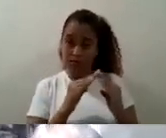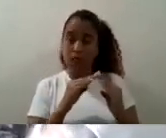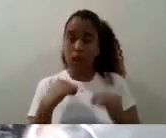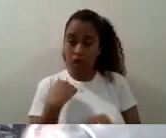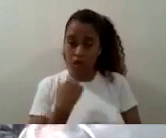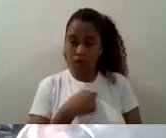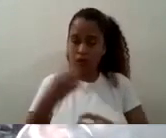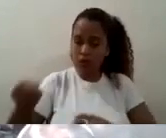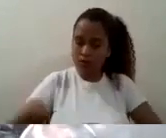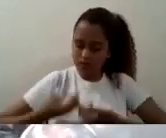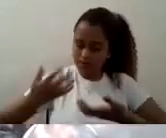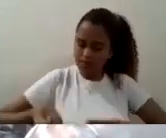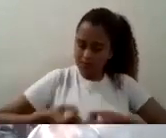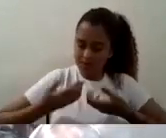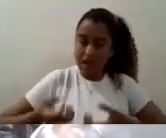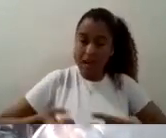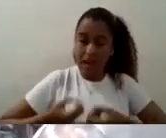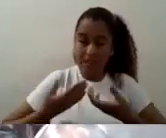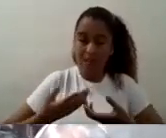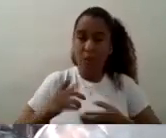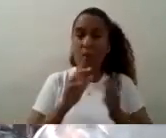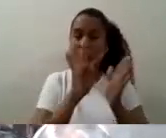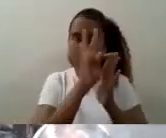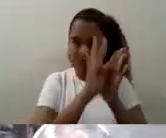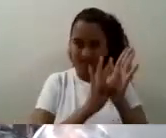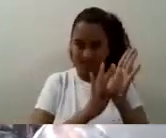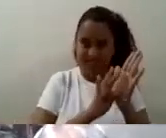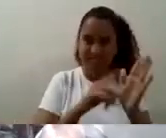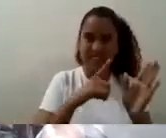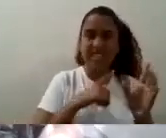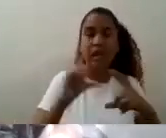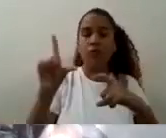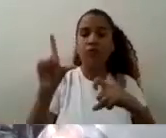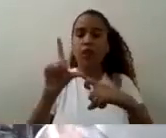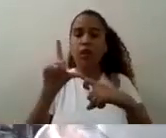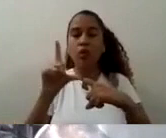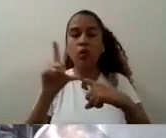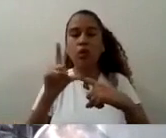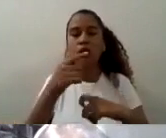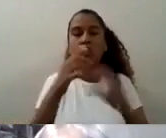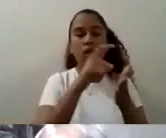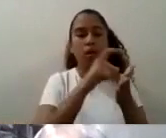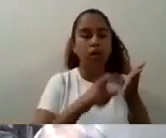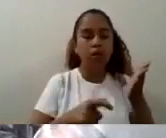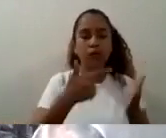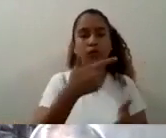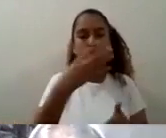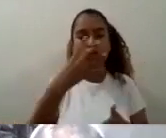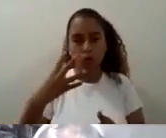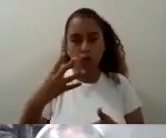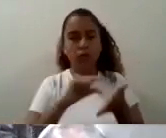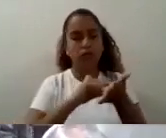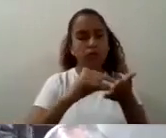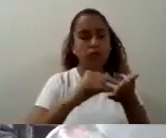dos discípulos de Emaús, que está em Lucas 24, dos versículos 13 a